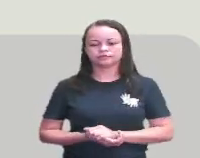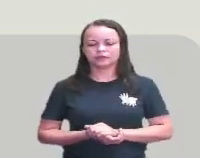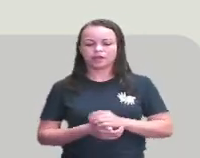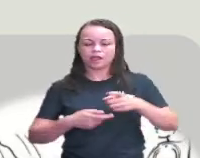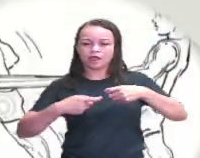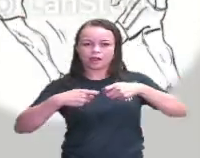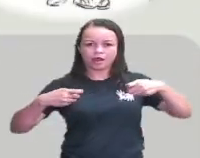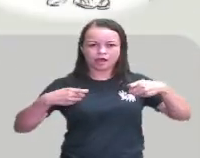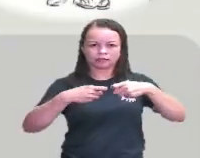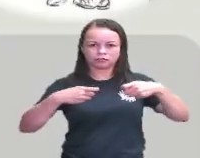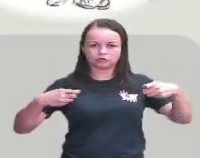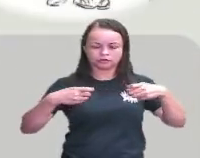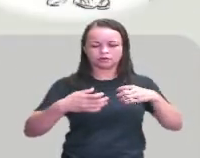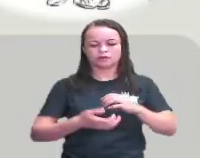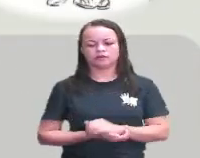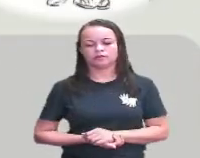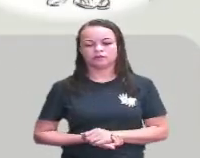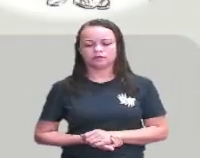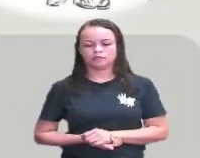elasticidade,